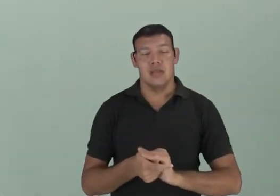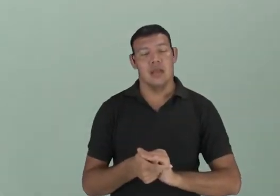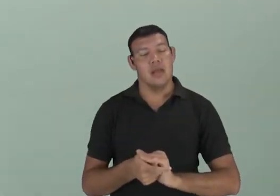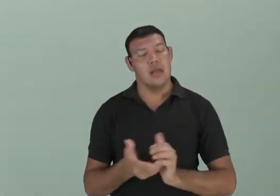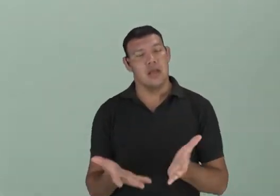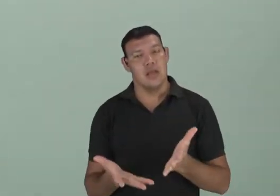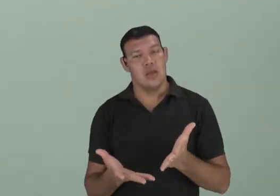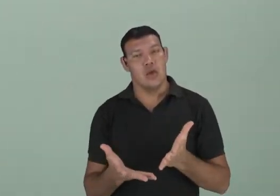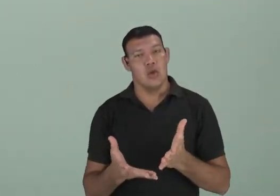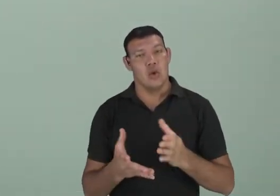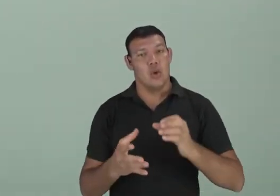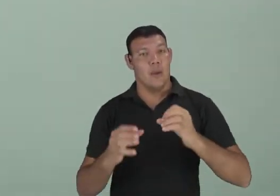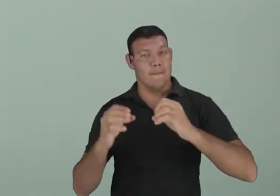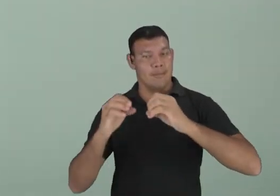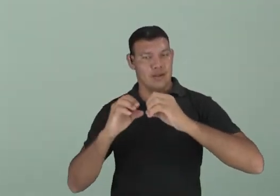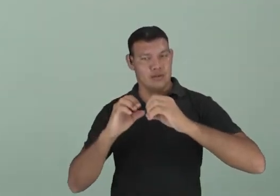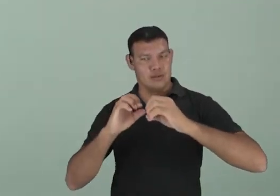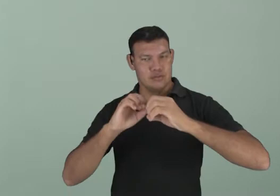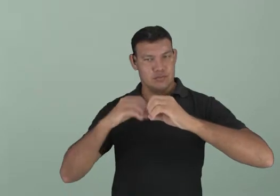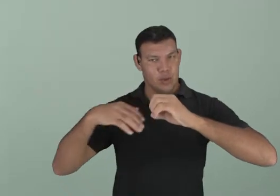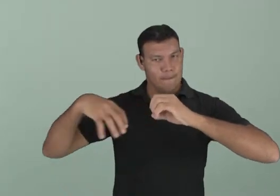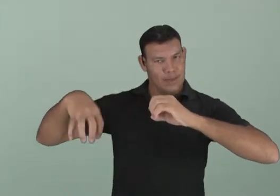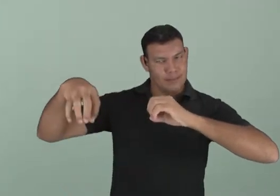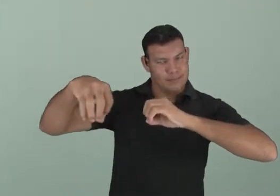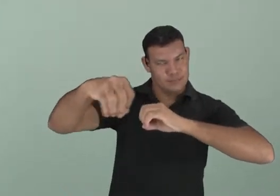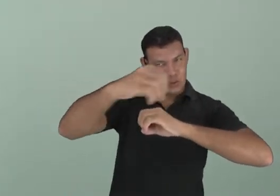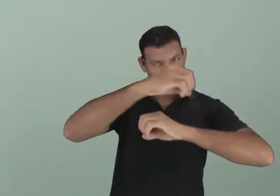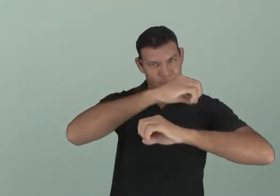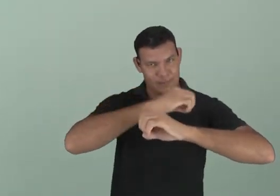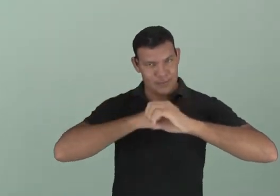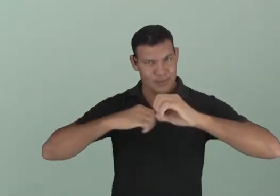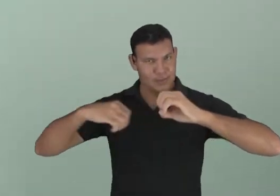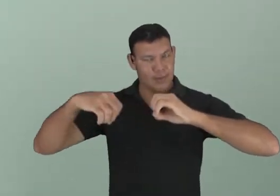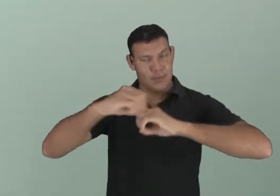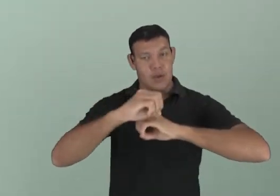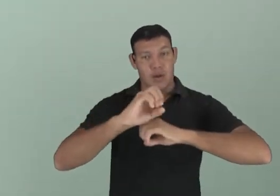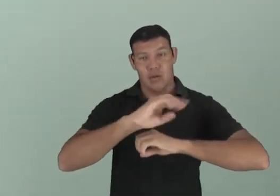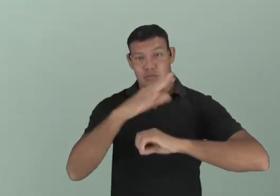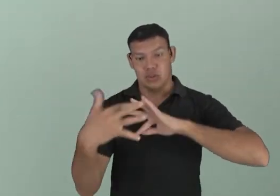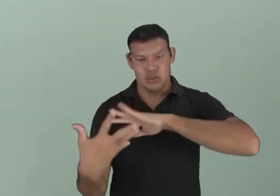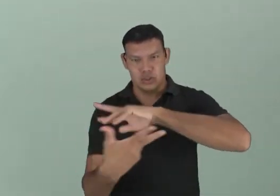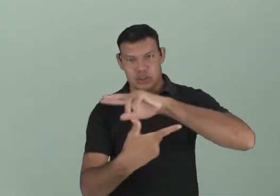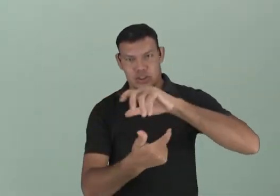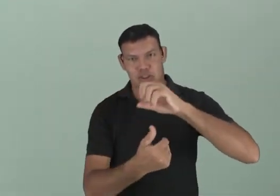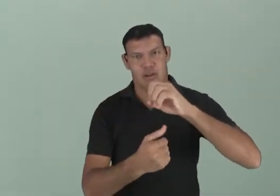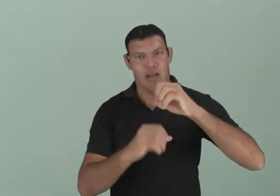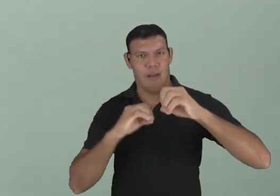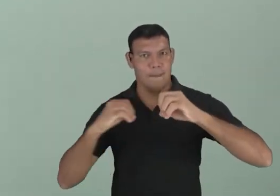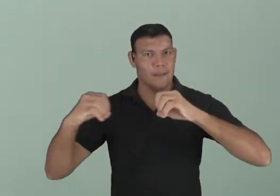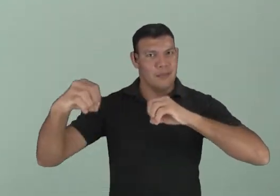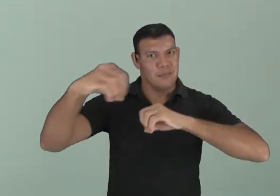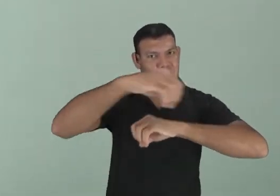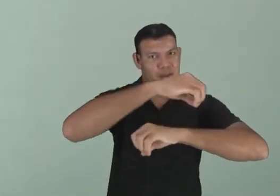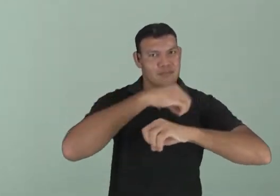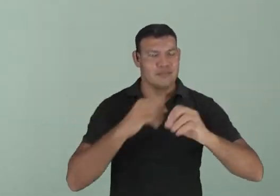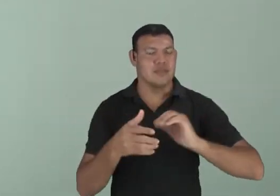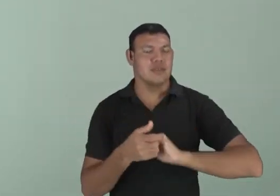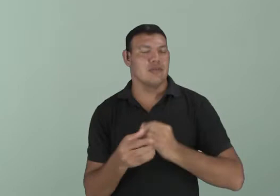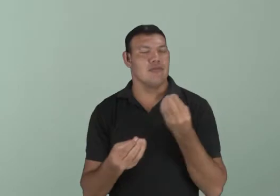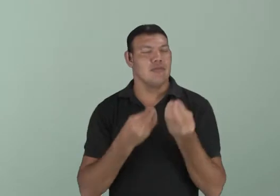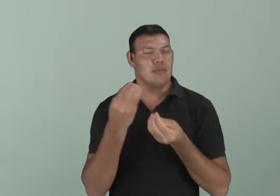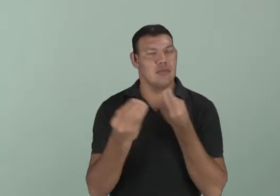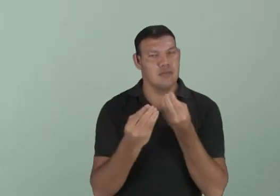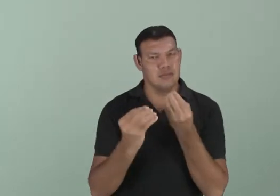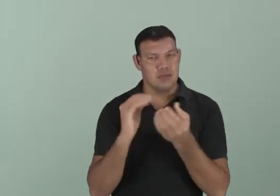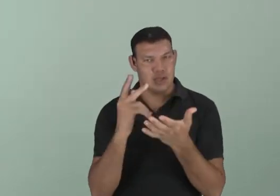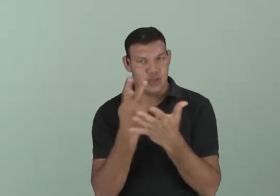mais histórica e tem a ver com os confrontos, digamos assim, entre as teorias para explicar o funcionamento do